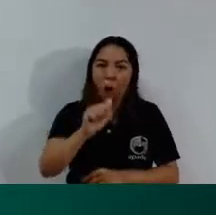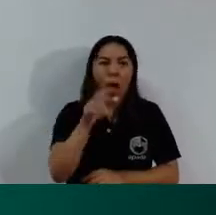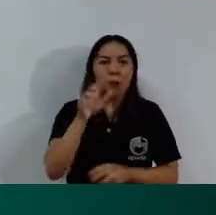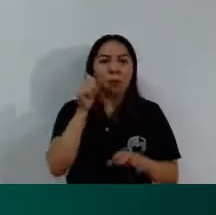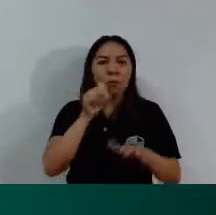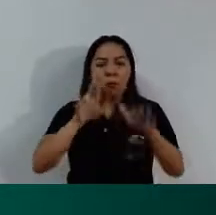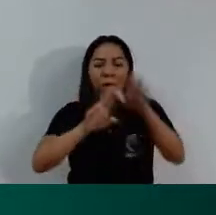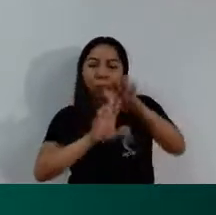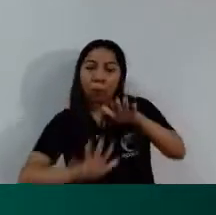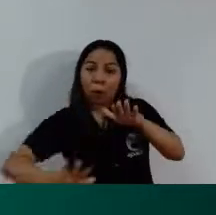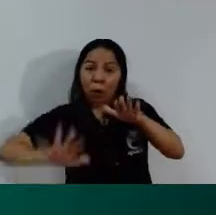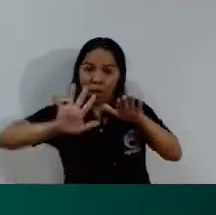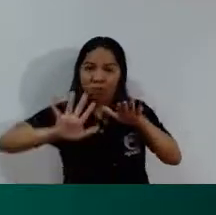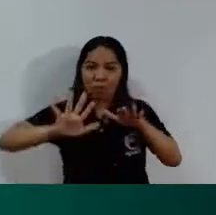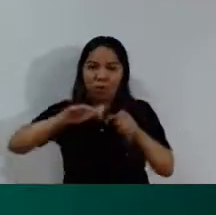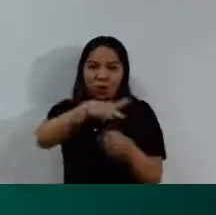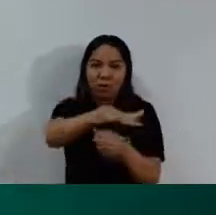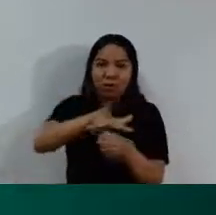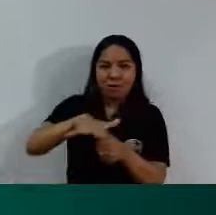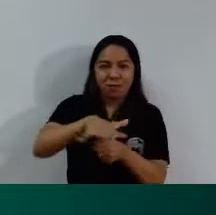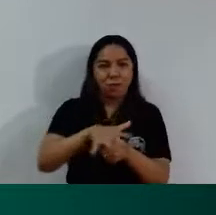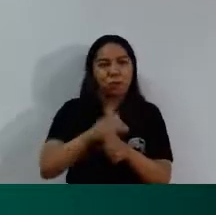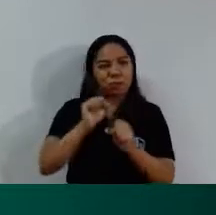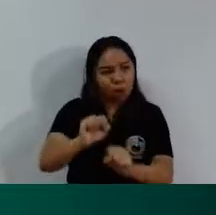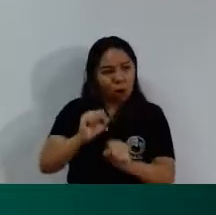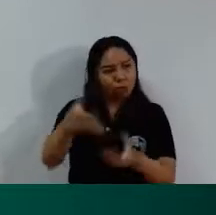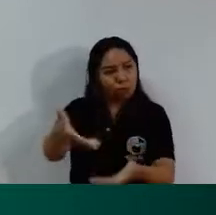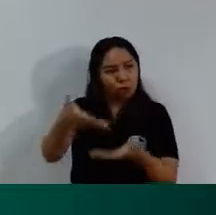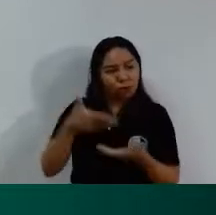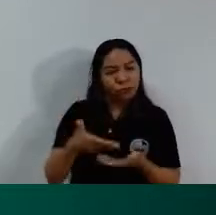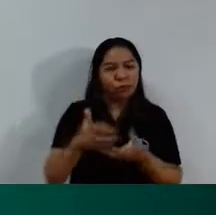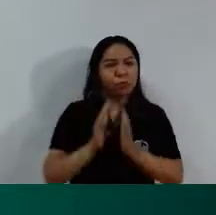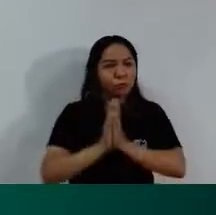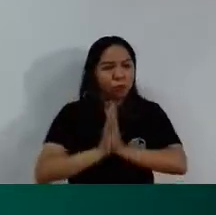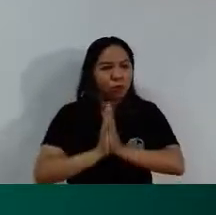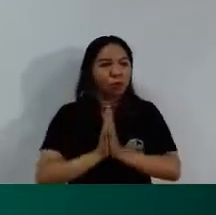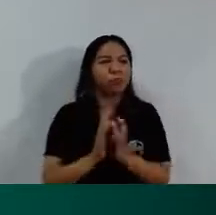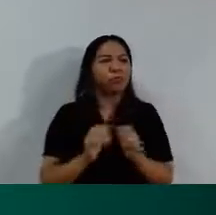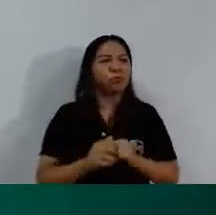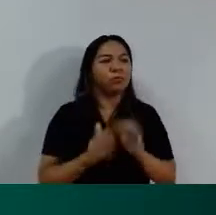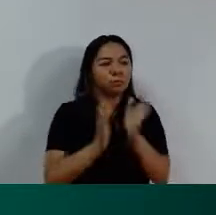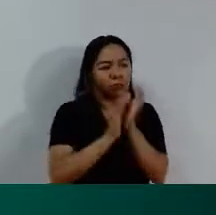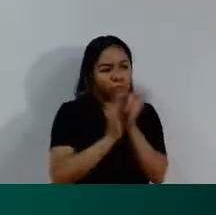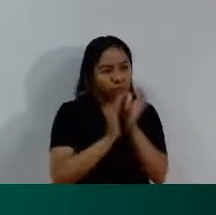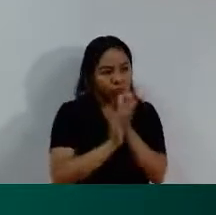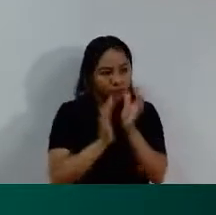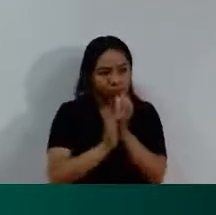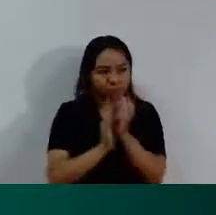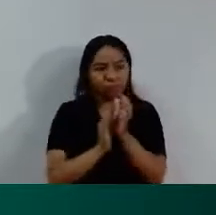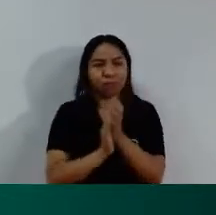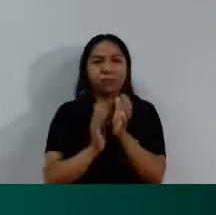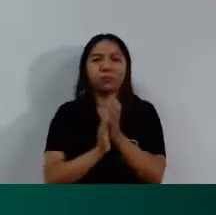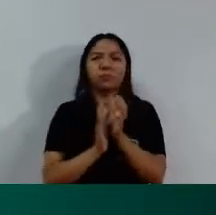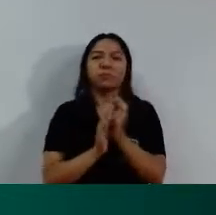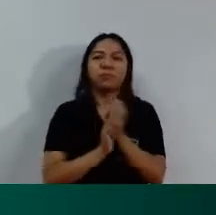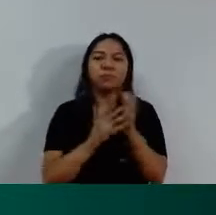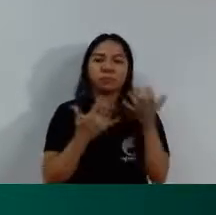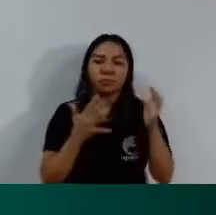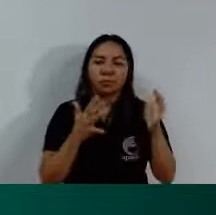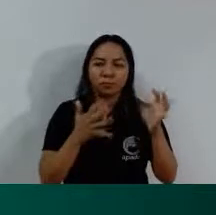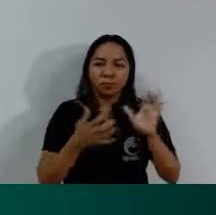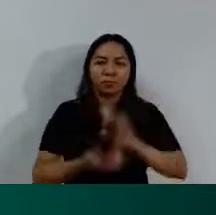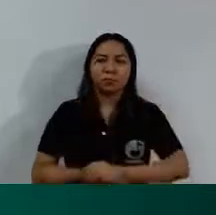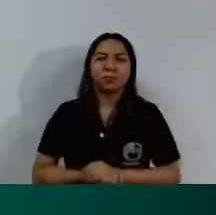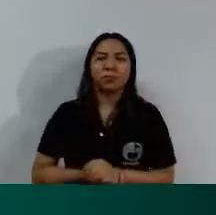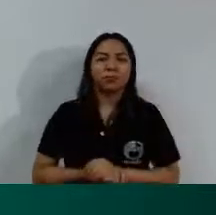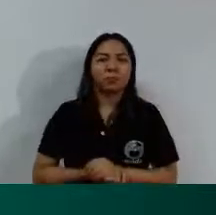extensão é por favor minha pode vir para cá é e já favor vamos aplaude a nossa pró-reitora